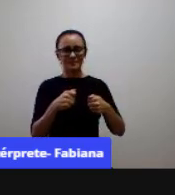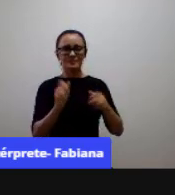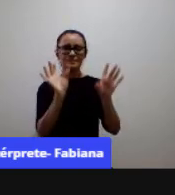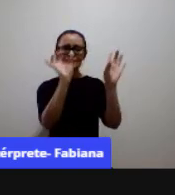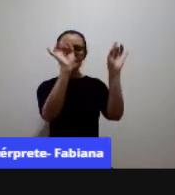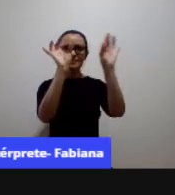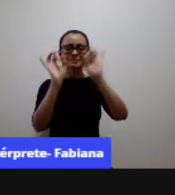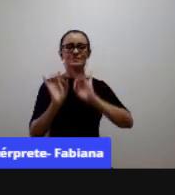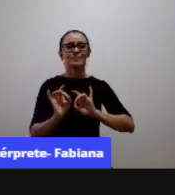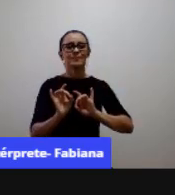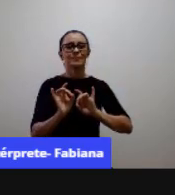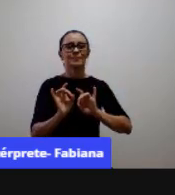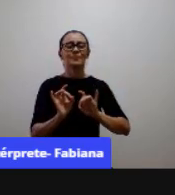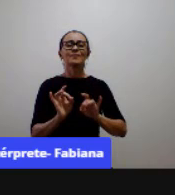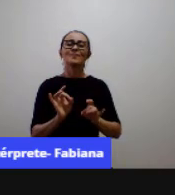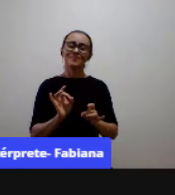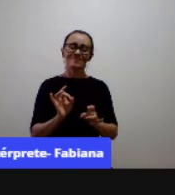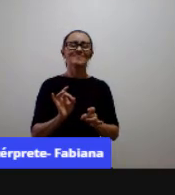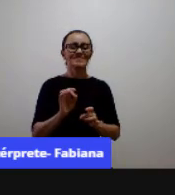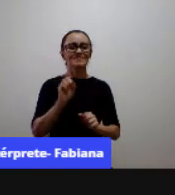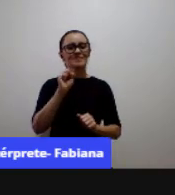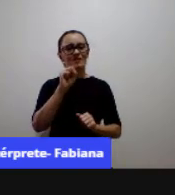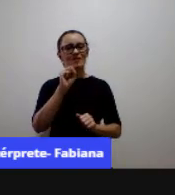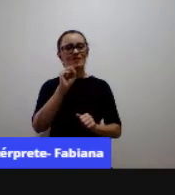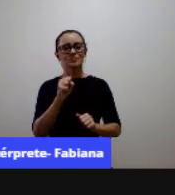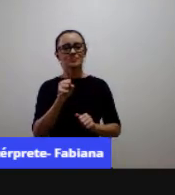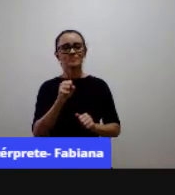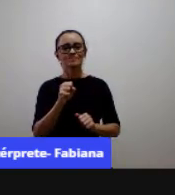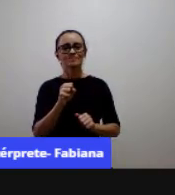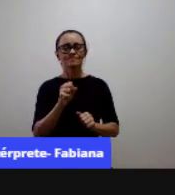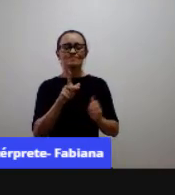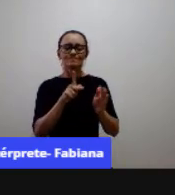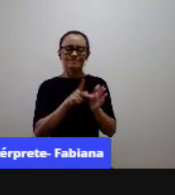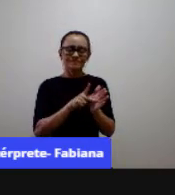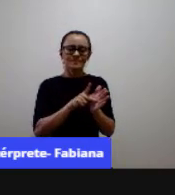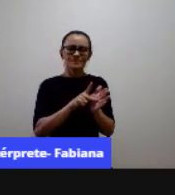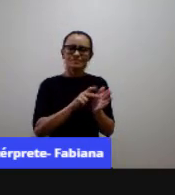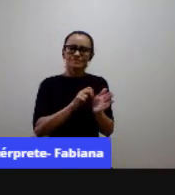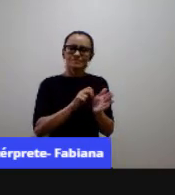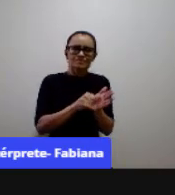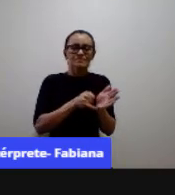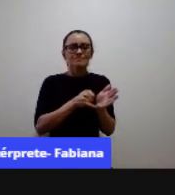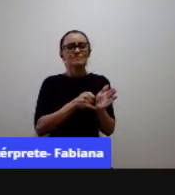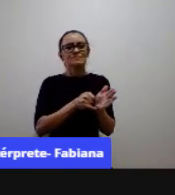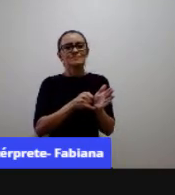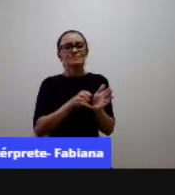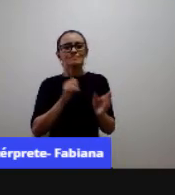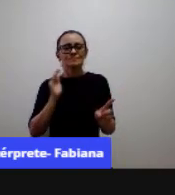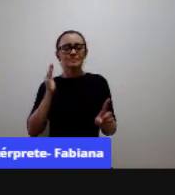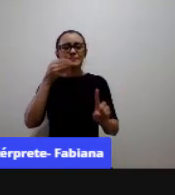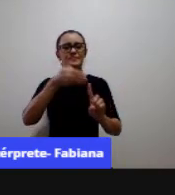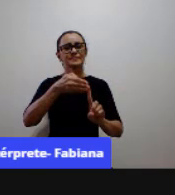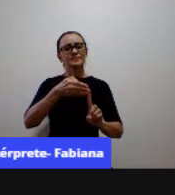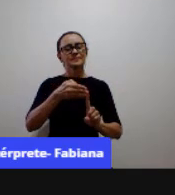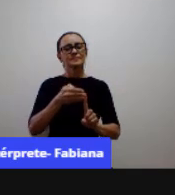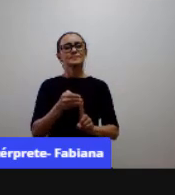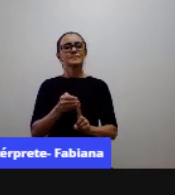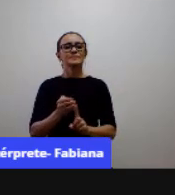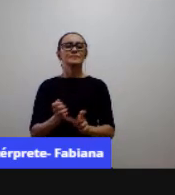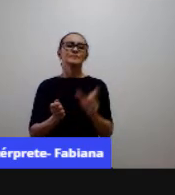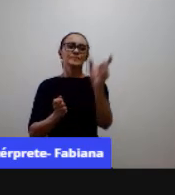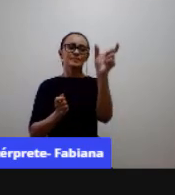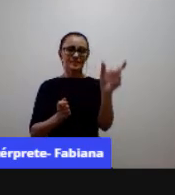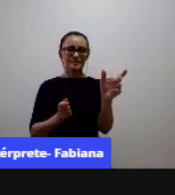confeccionar um trabalho, confeccionar um plano que atenda às suas necessidades. É lógico